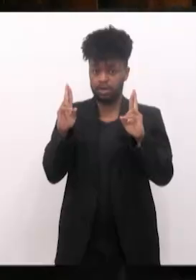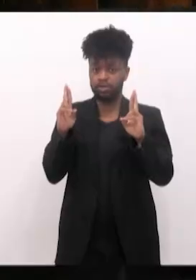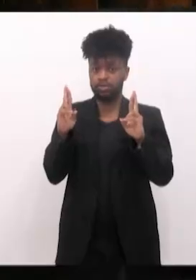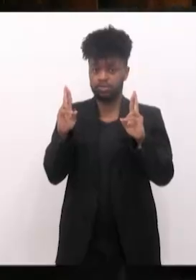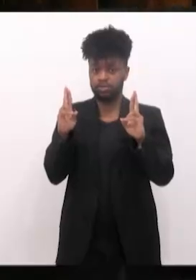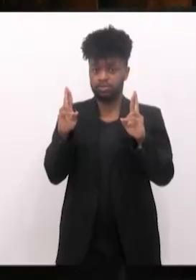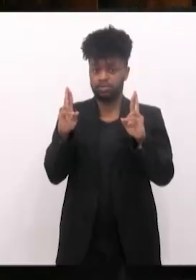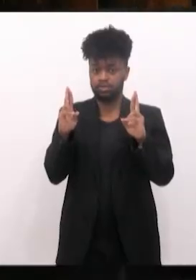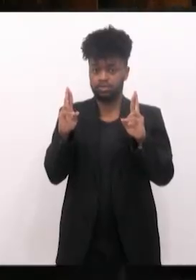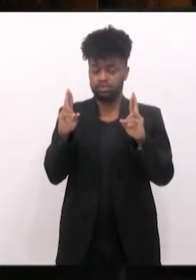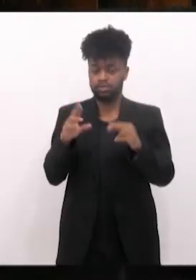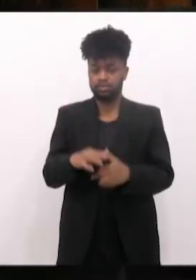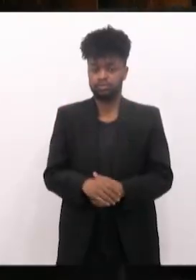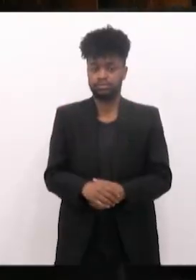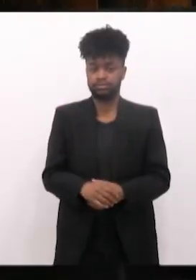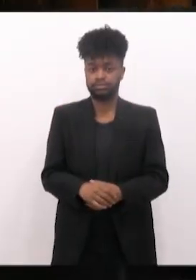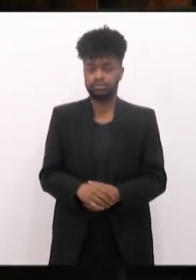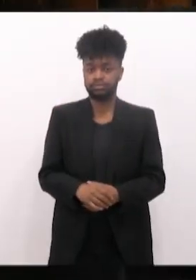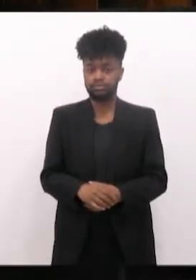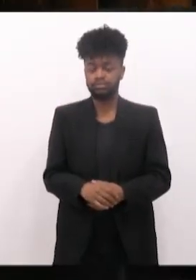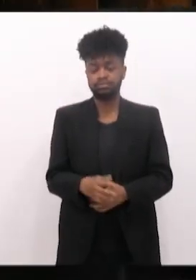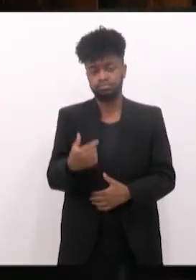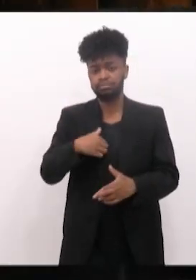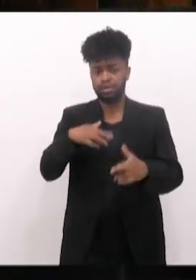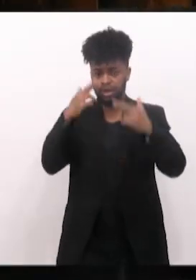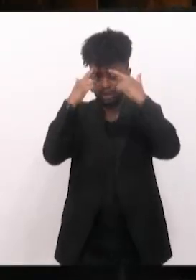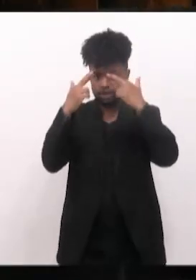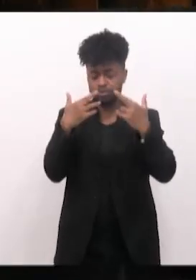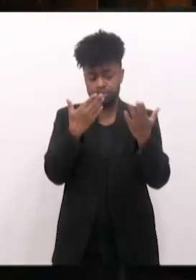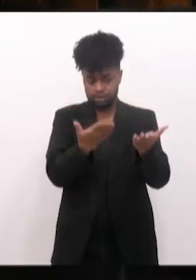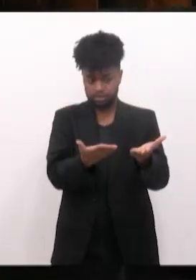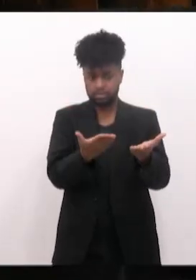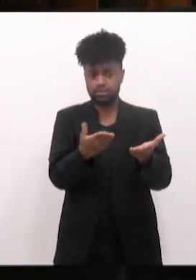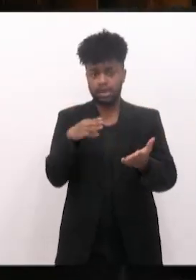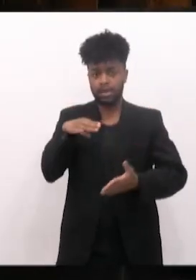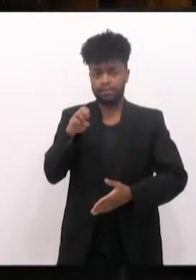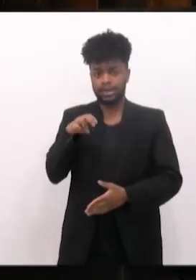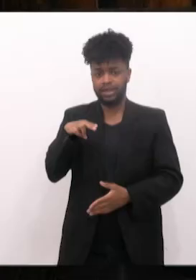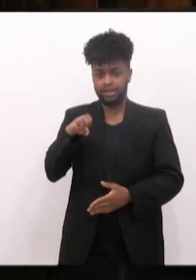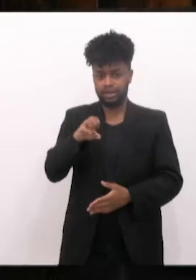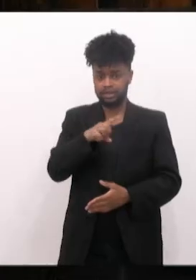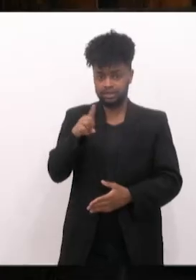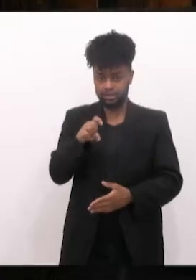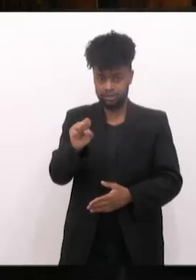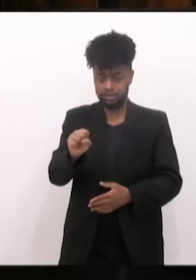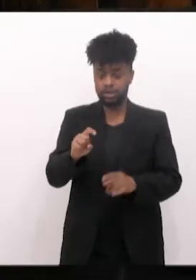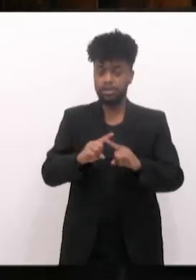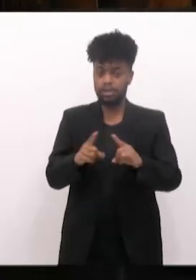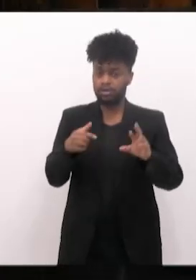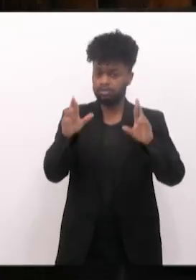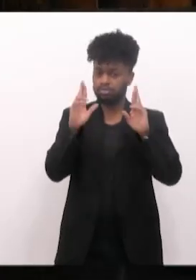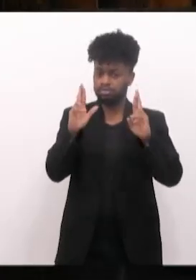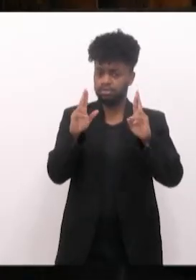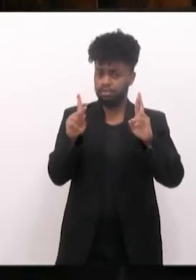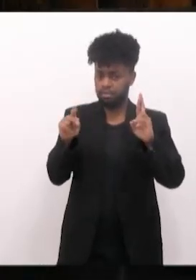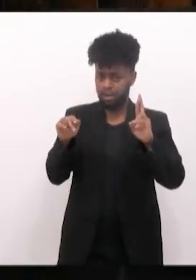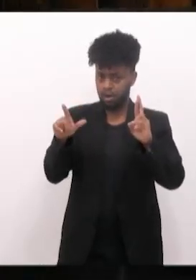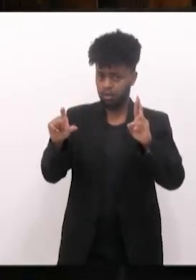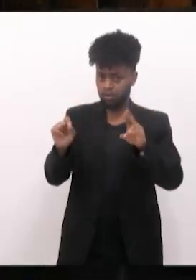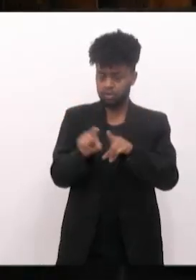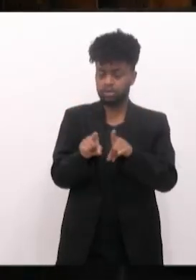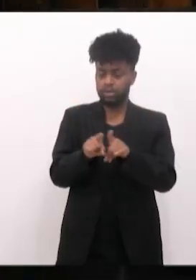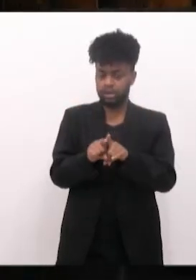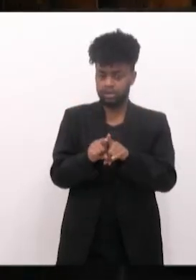Coronel Menezes, todo respeito ao senhor, eu espero, Coronel Paulo,